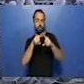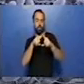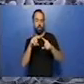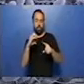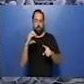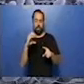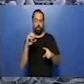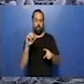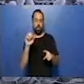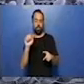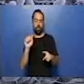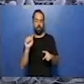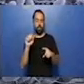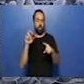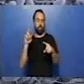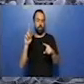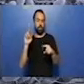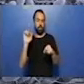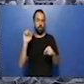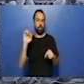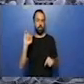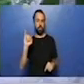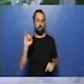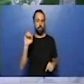dentro dessa região.